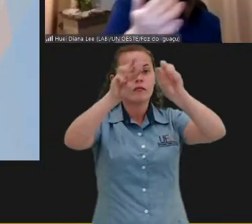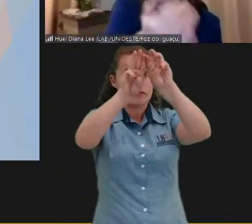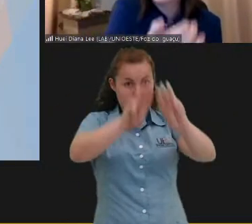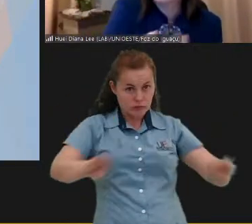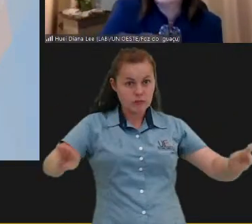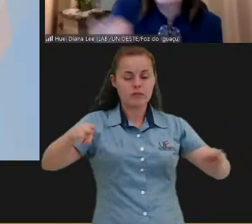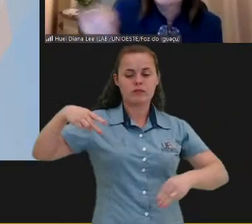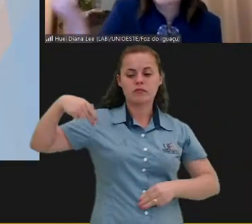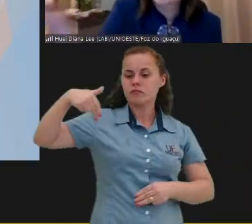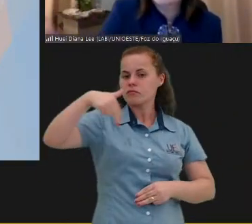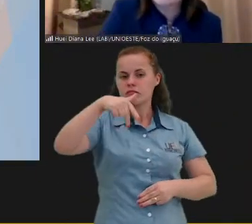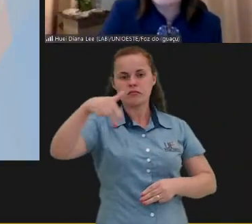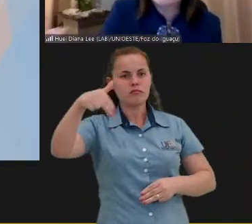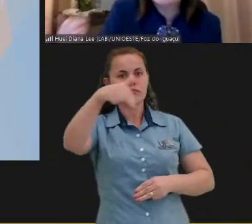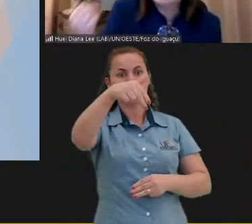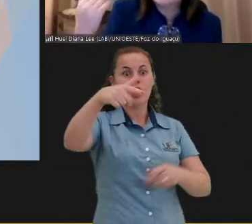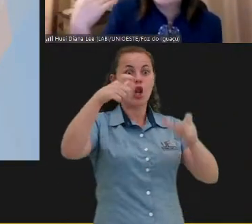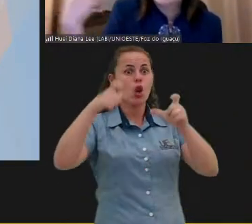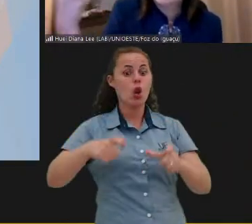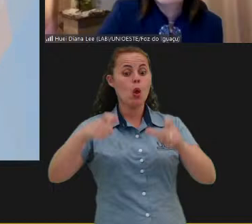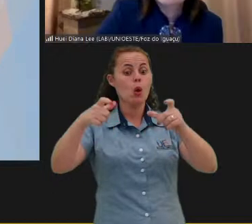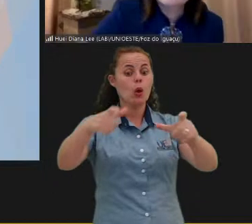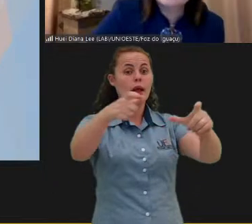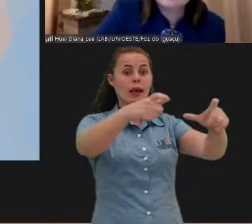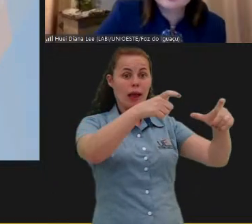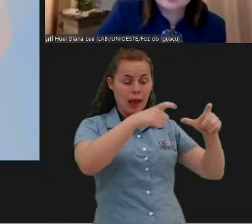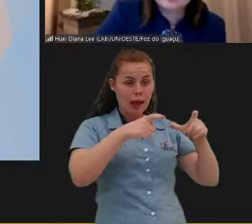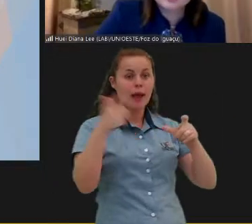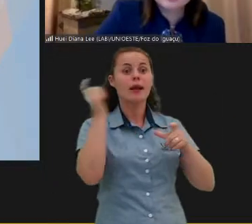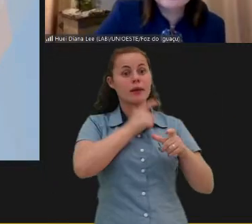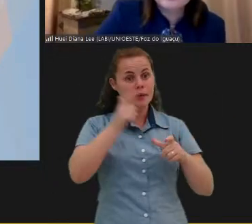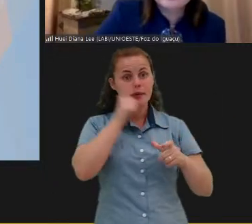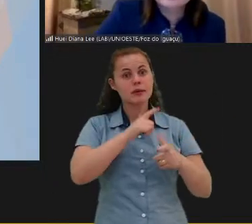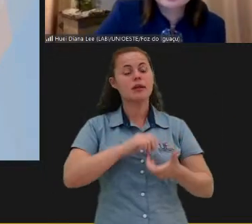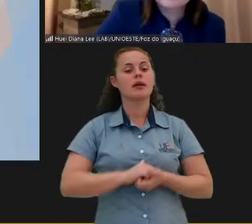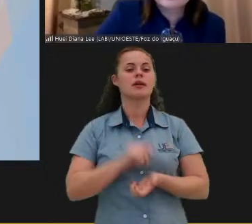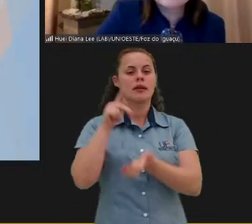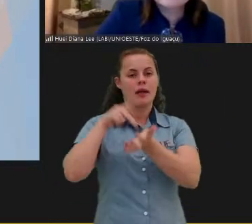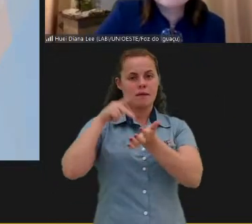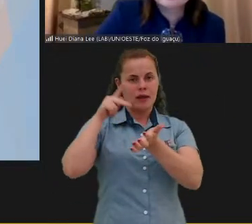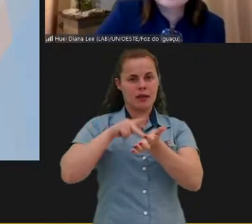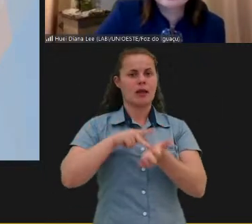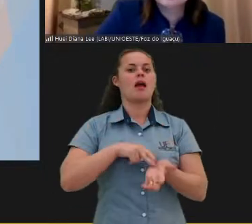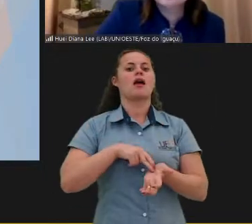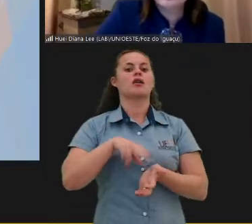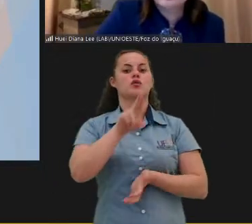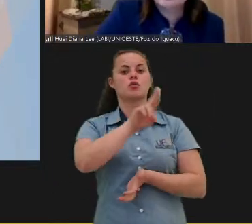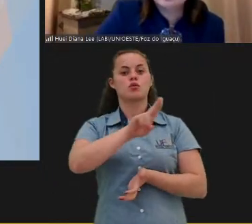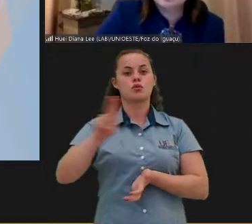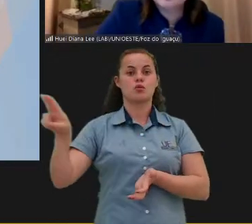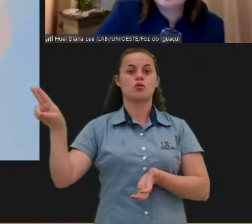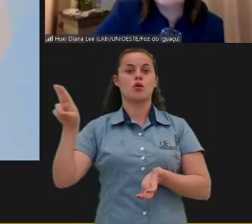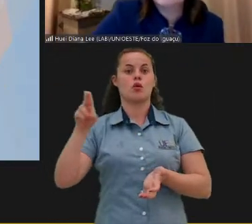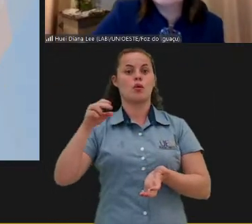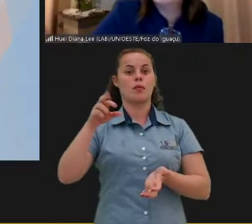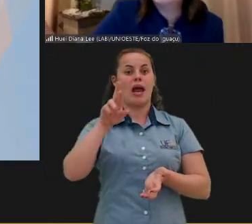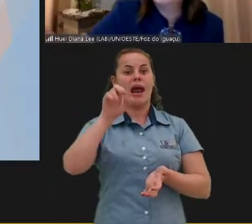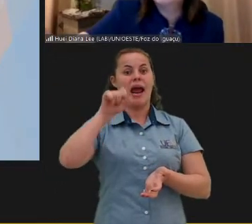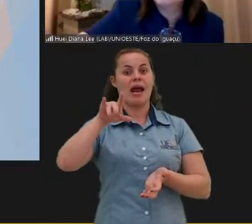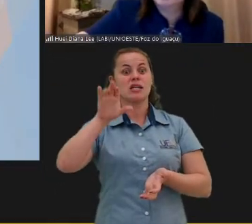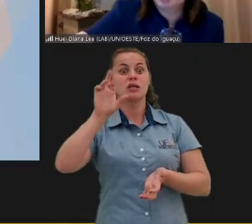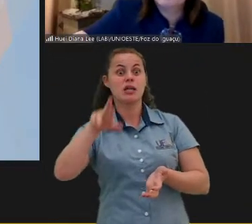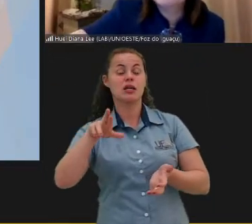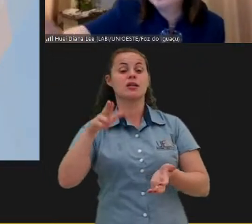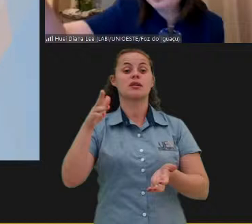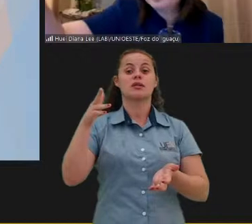ali com vários locais. Elas, na verdade, são chamadas a serem aí os rangers para ajudar a destruir